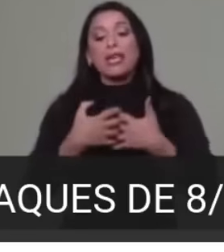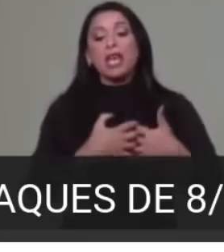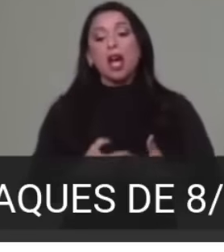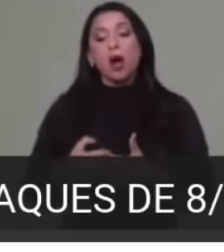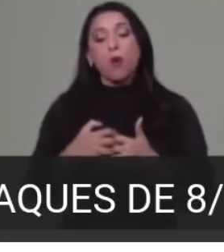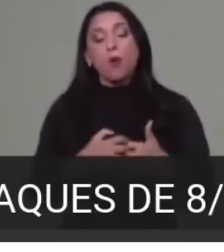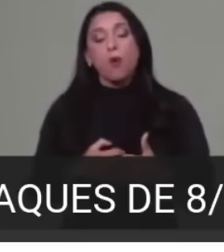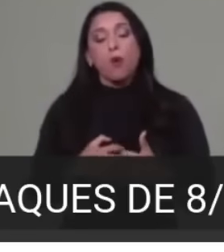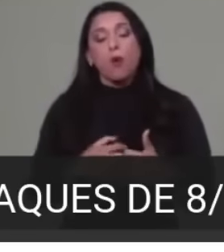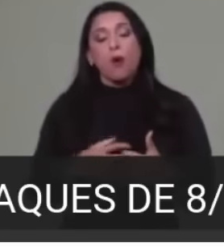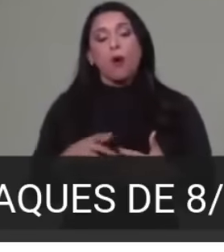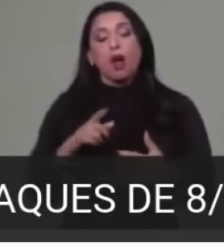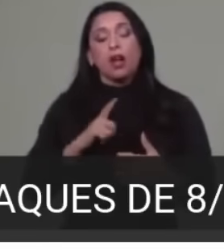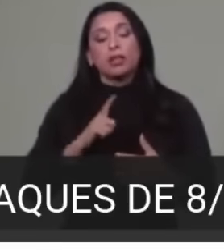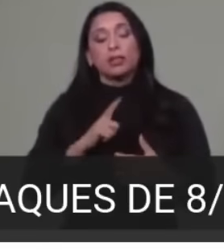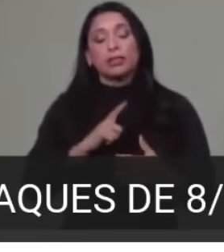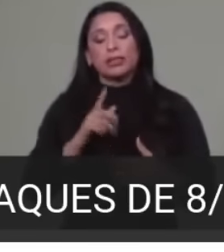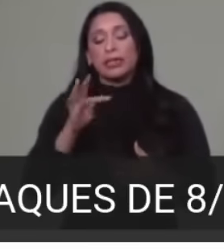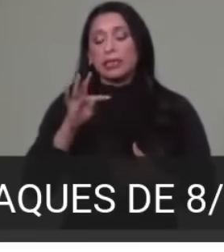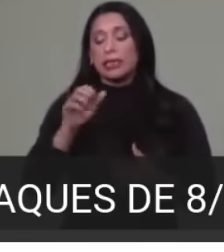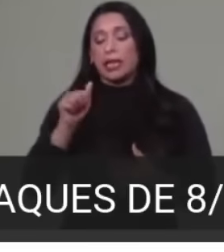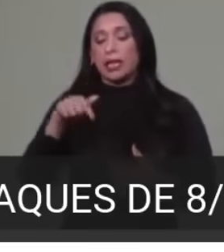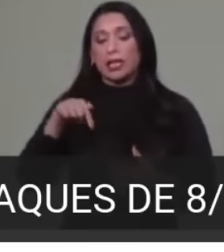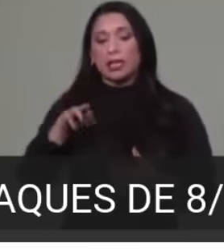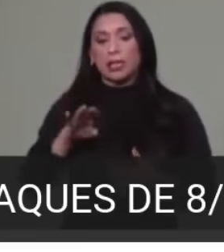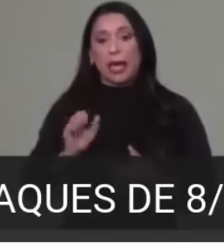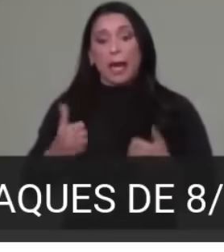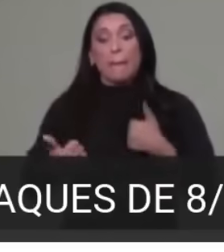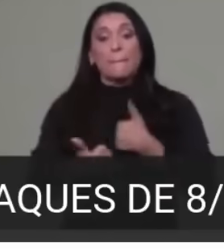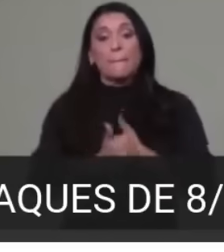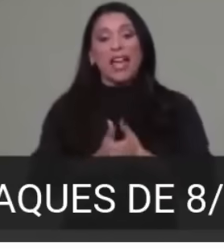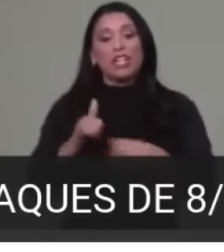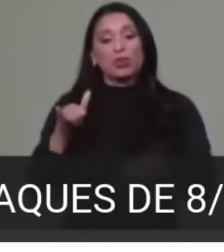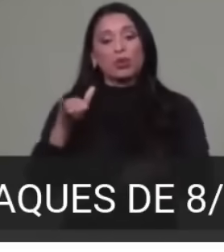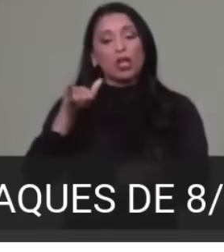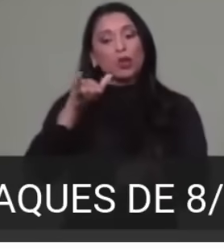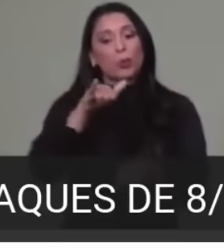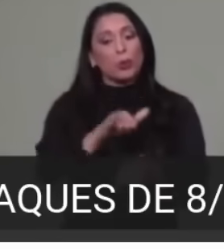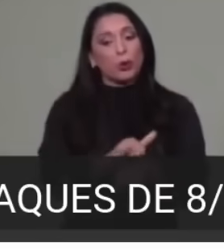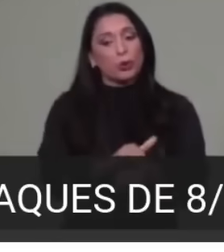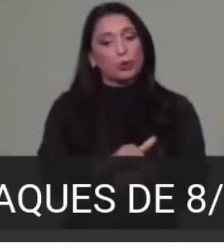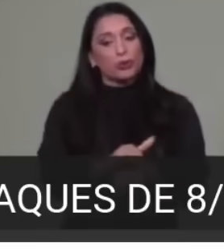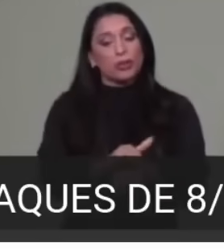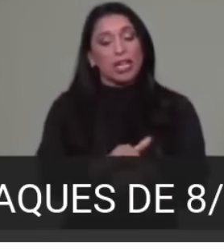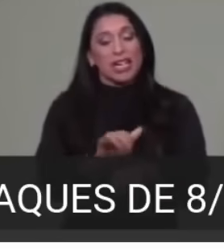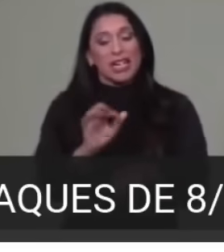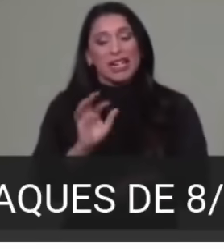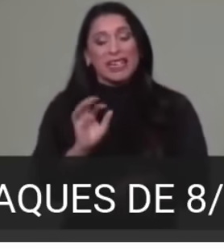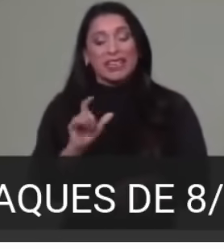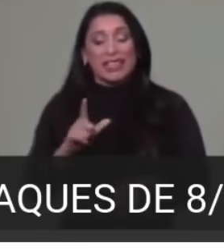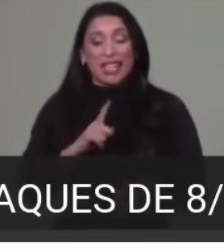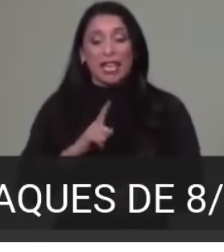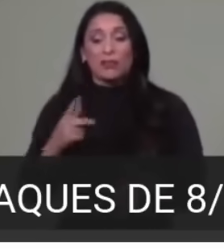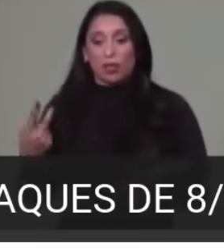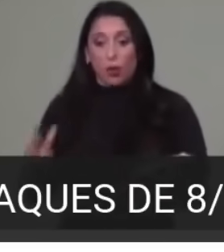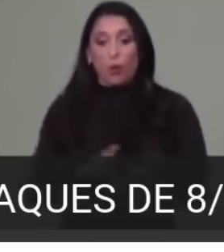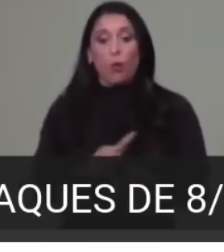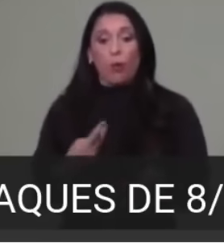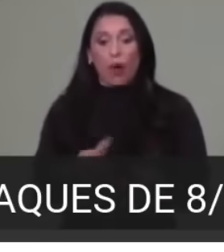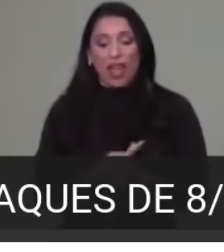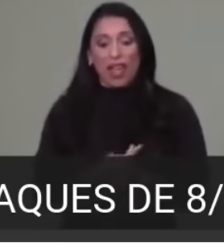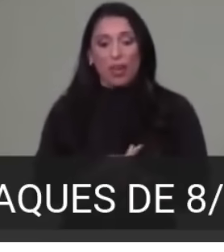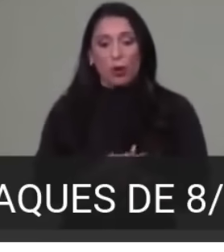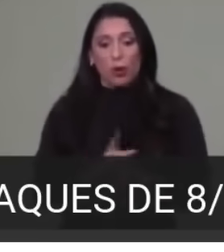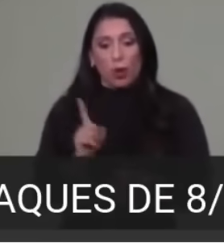tanque perto do aeroporto se não tivesse ocorrido um erro um erro na